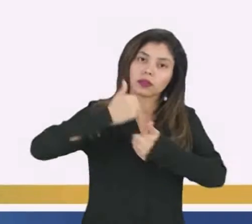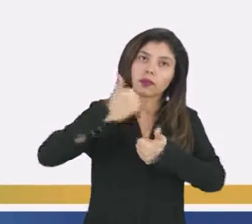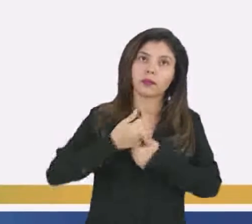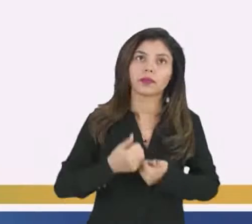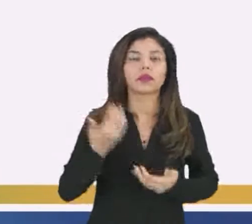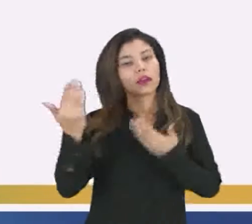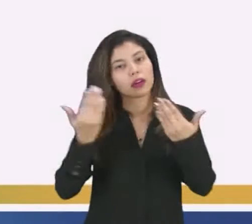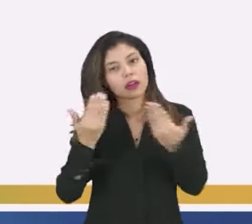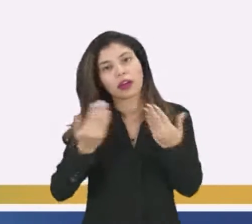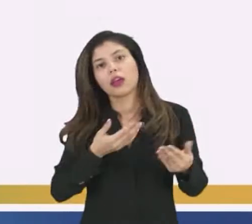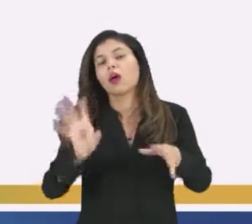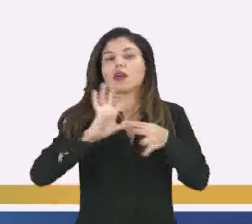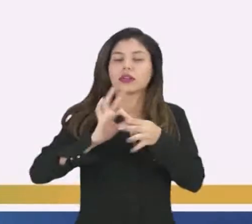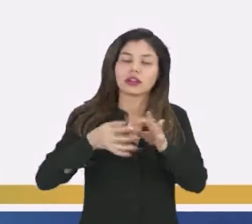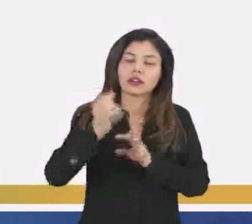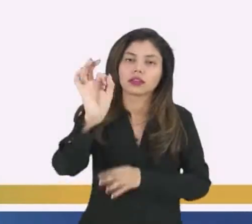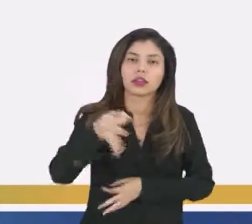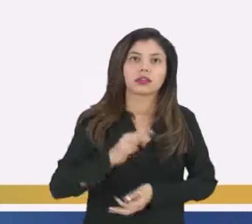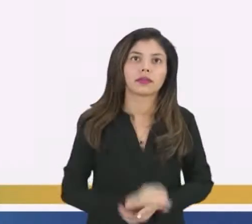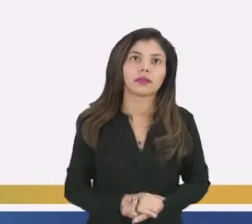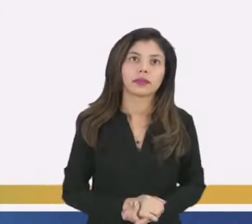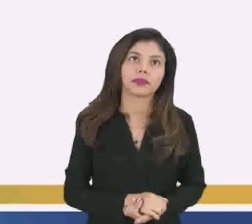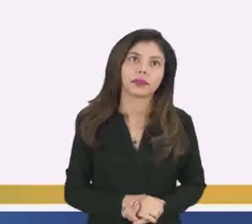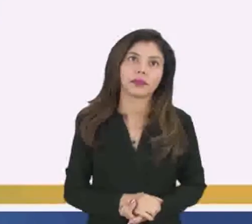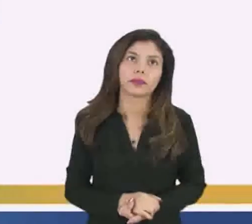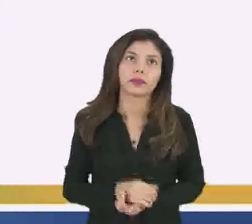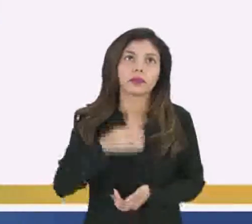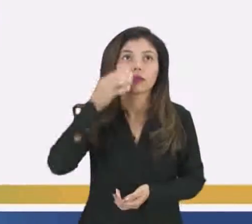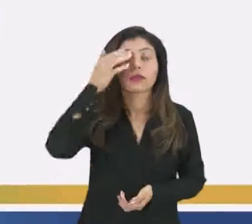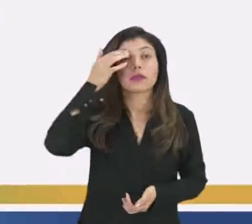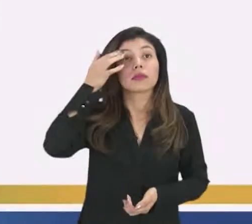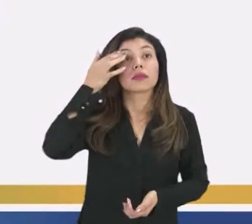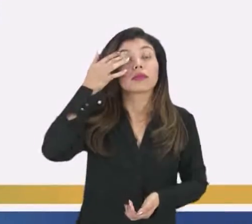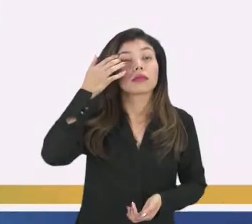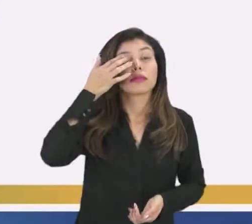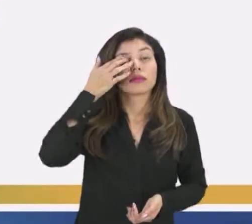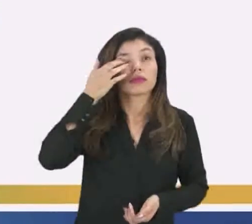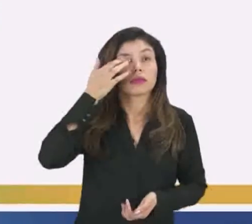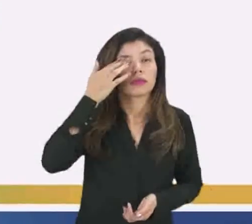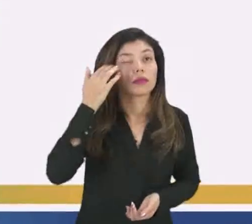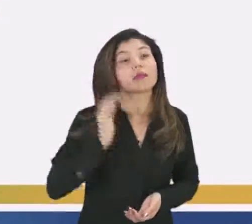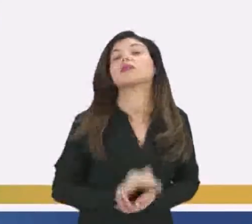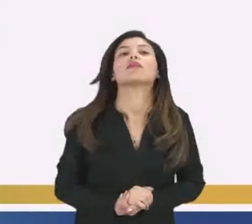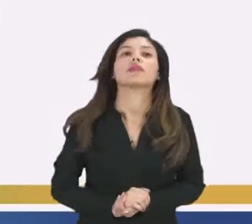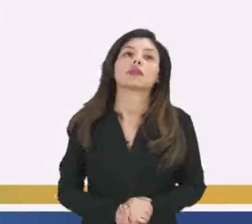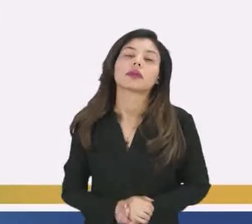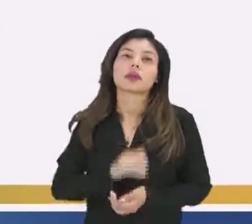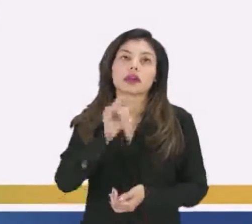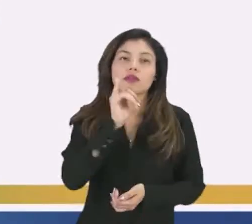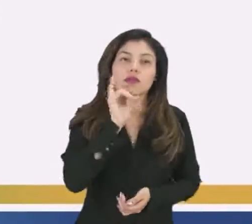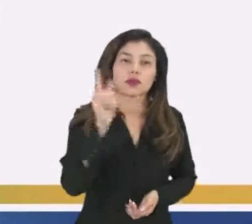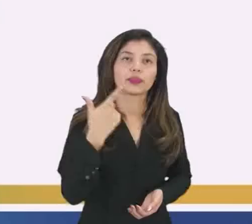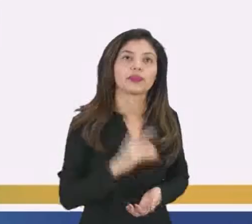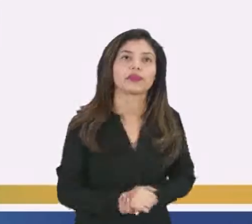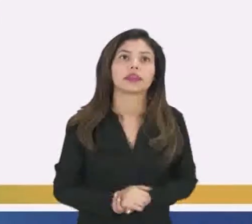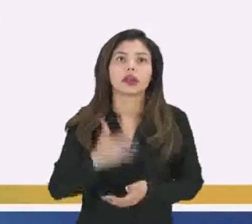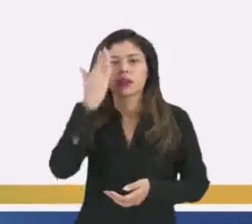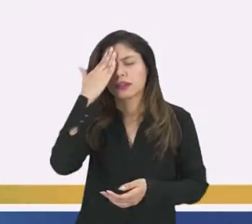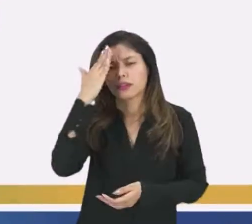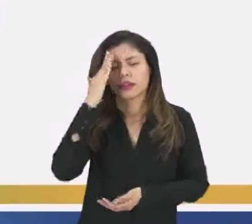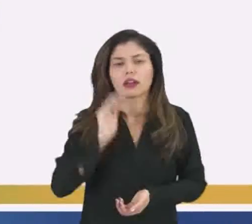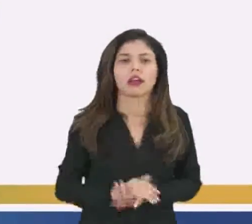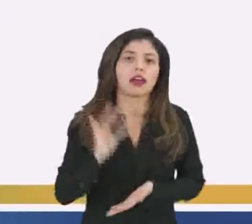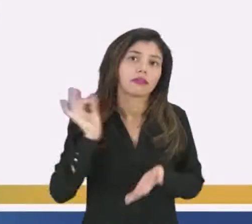em relação a esse contexto, certo? Só para a gente ter essa noção. Exemplo extra. Vamos entender isso aqui a nível